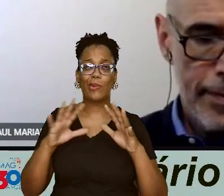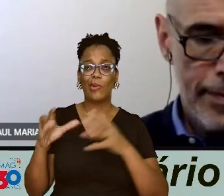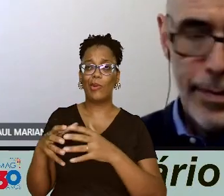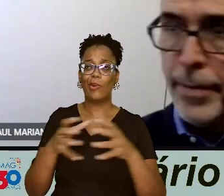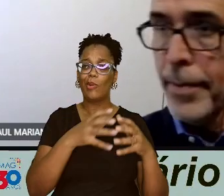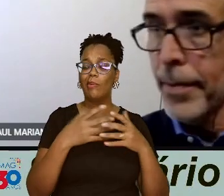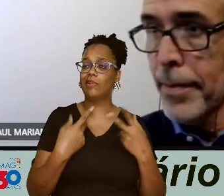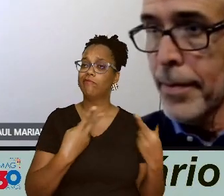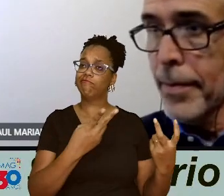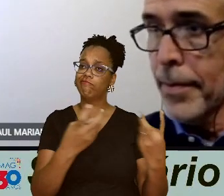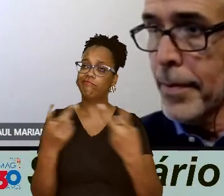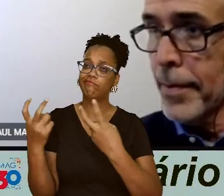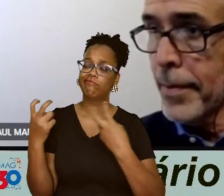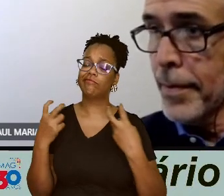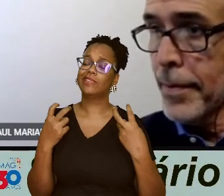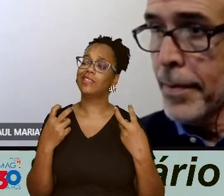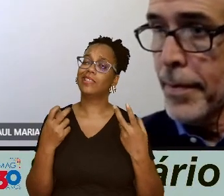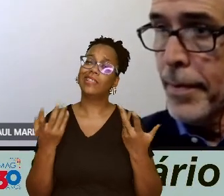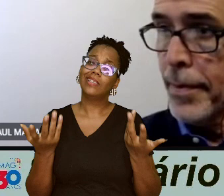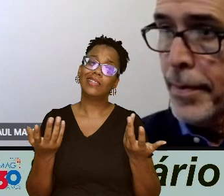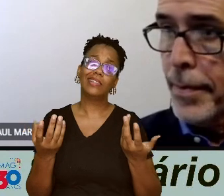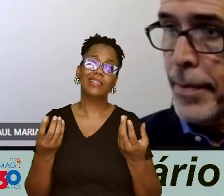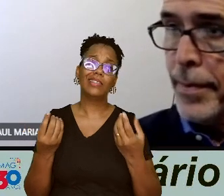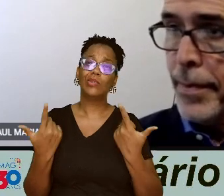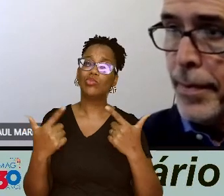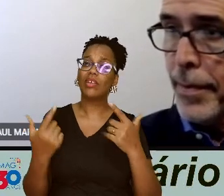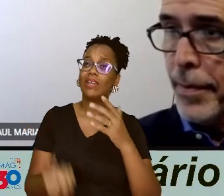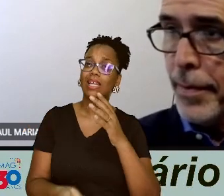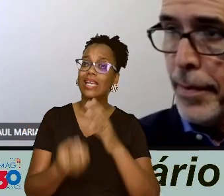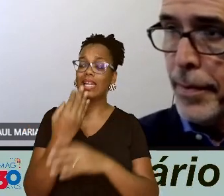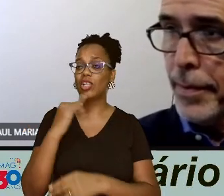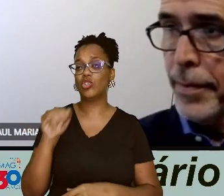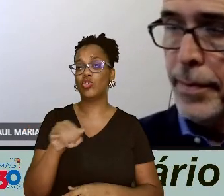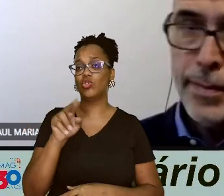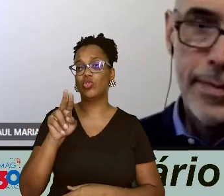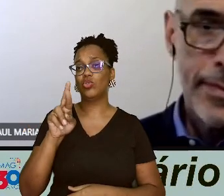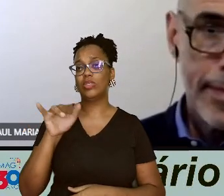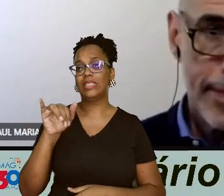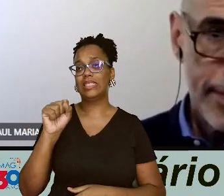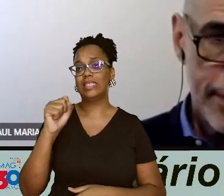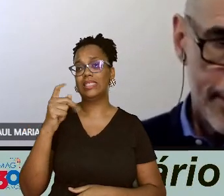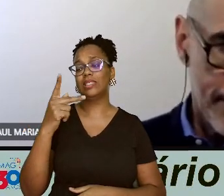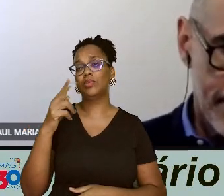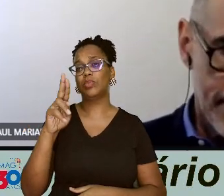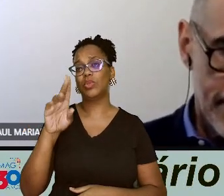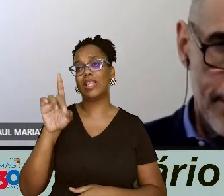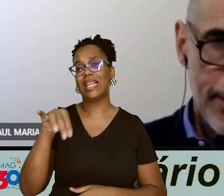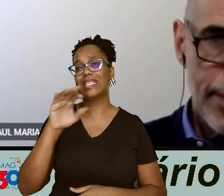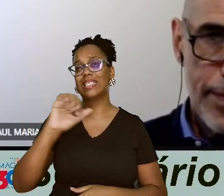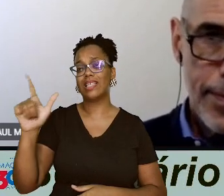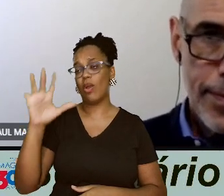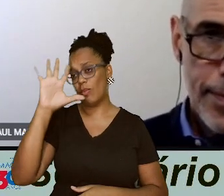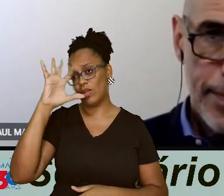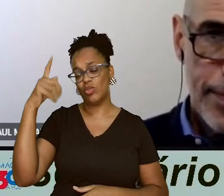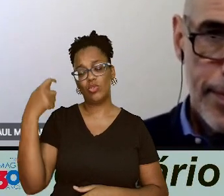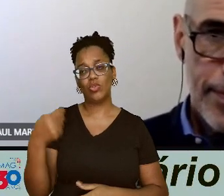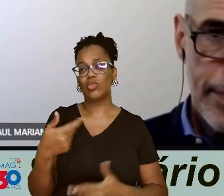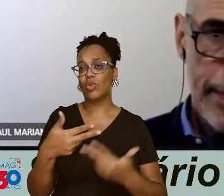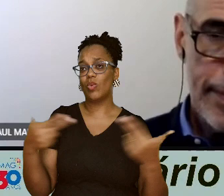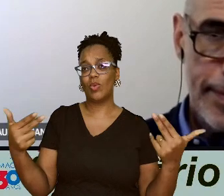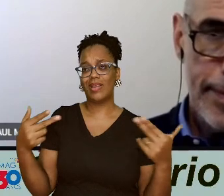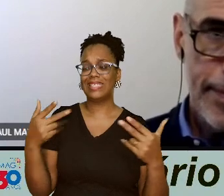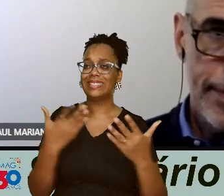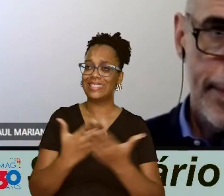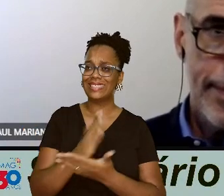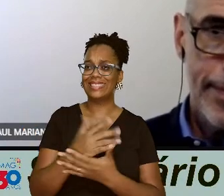observadas, que não houve criação jurisprudencial ainda, em termos de precedente, para solucionar essas questões que são tão tormentosas. Não